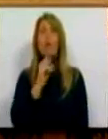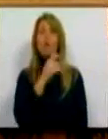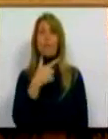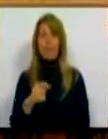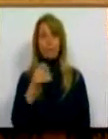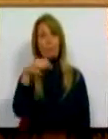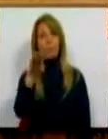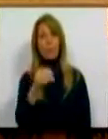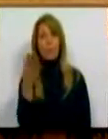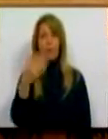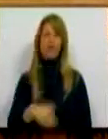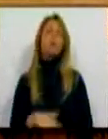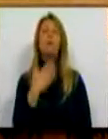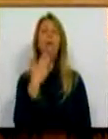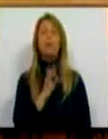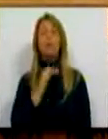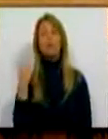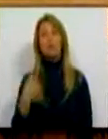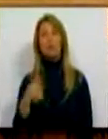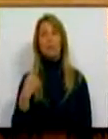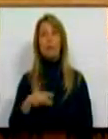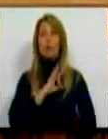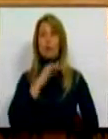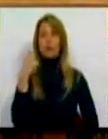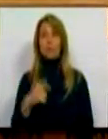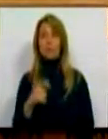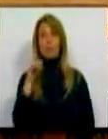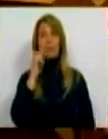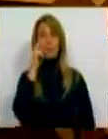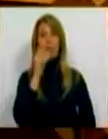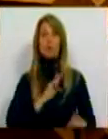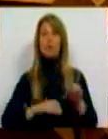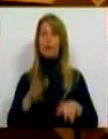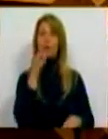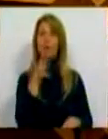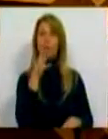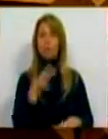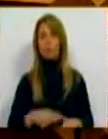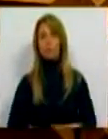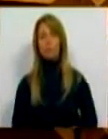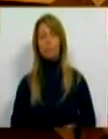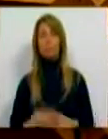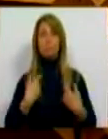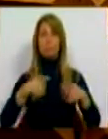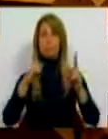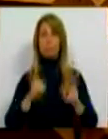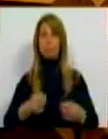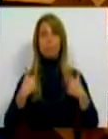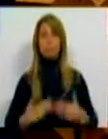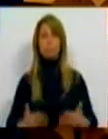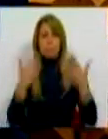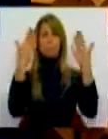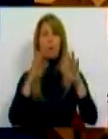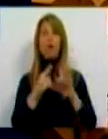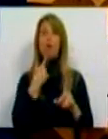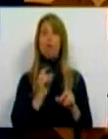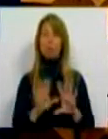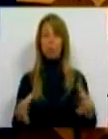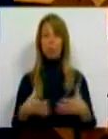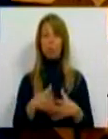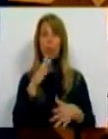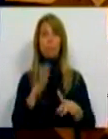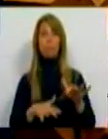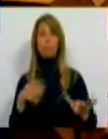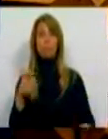Muito obrigada, Sr. Presidente. Sr. Presidente, senhoras e senhores deputados, começo por saudar, em nome do Grupo Parlamentar do